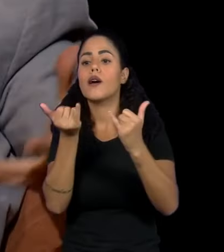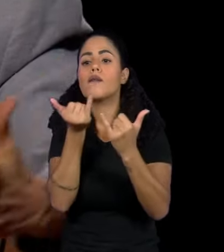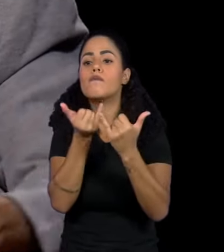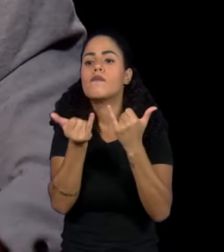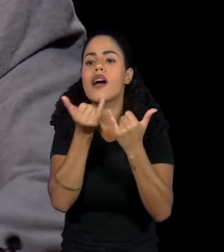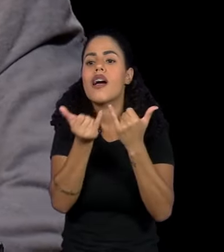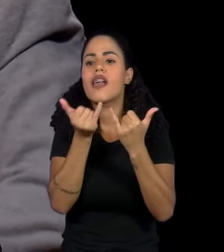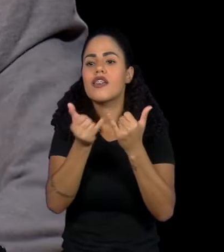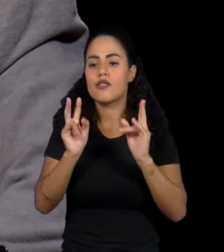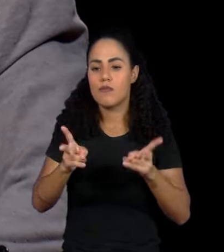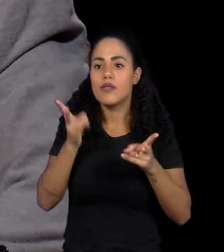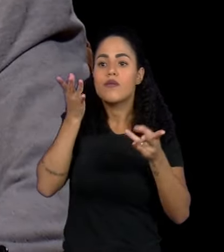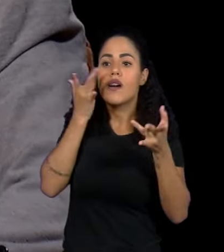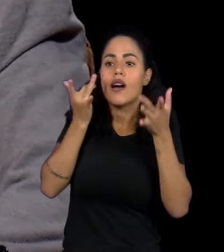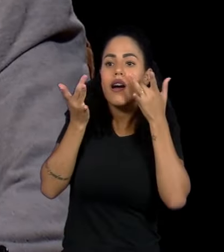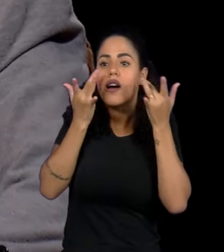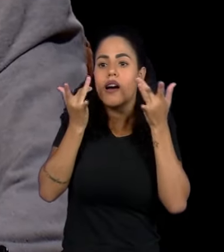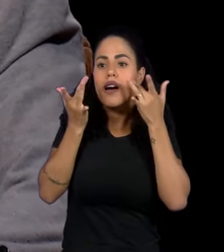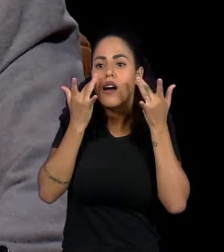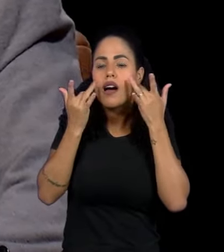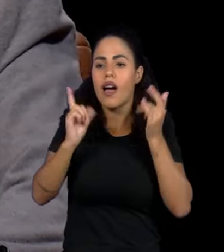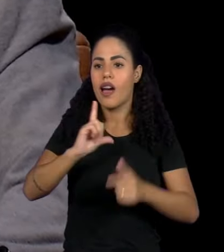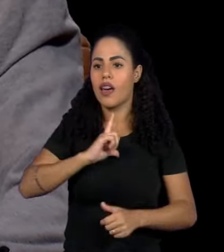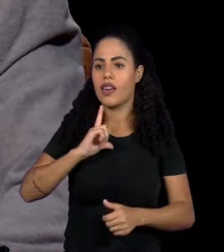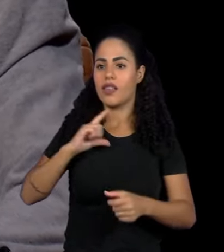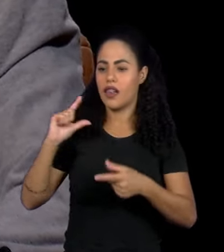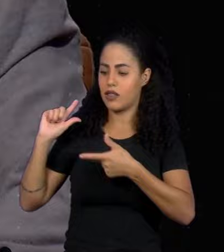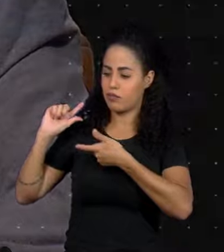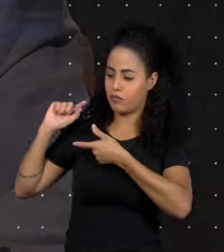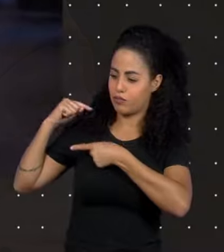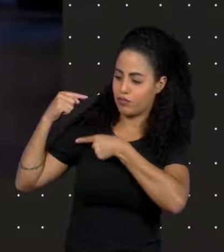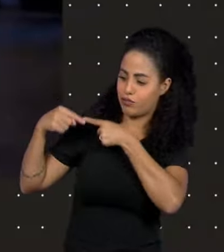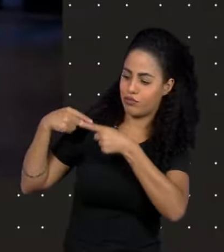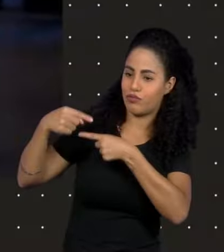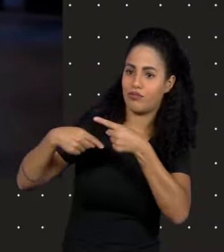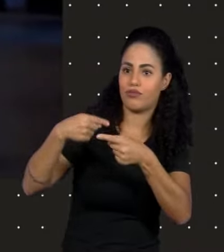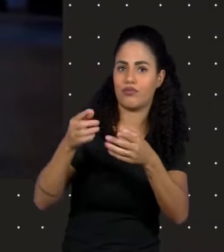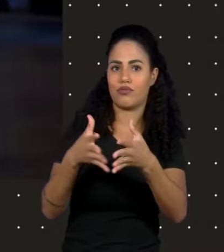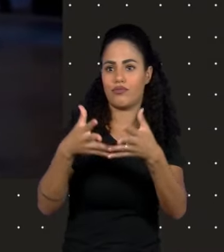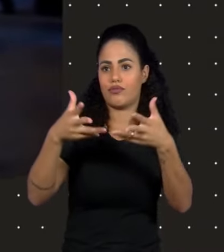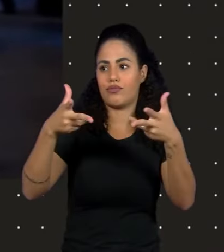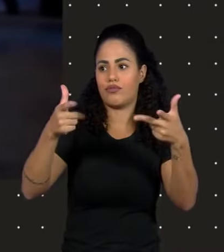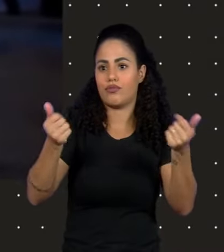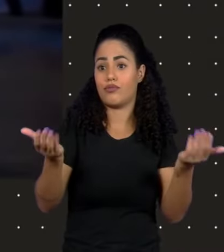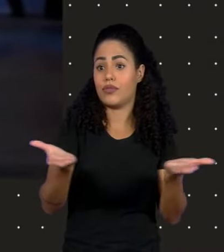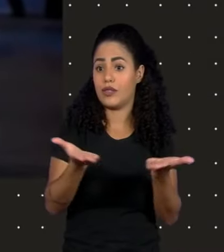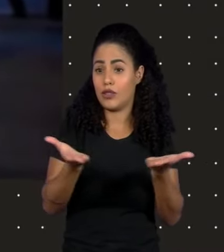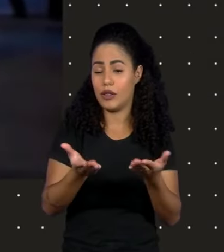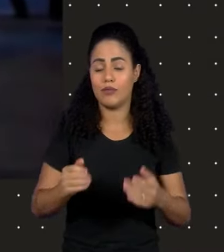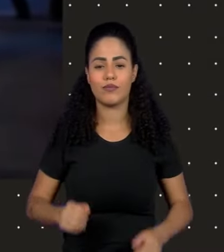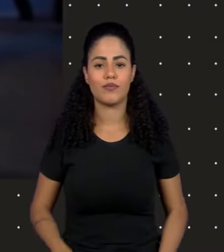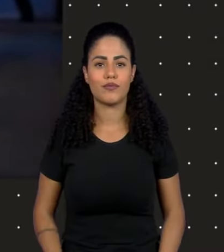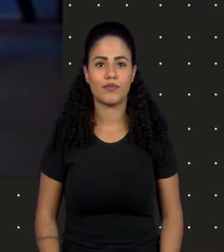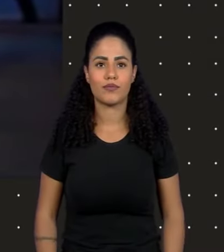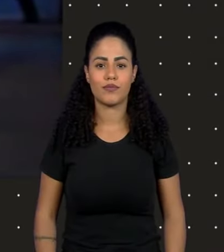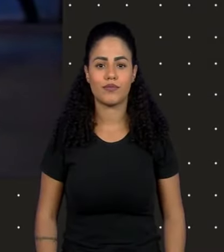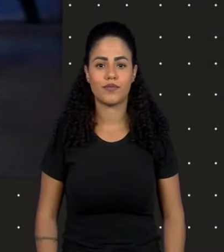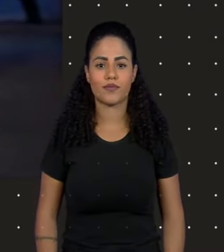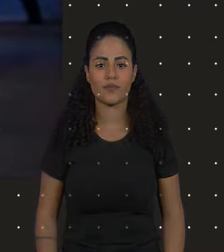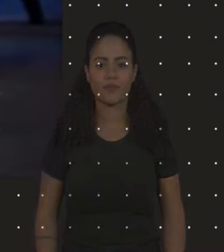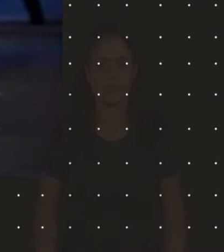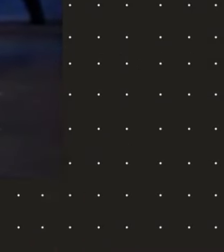um teatro que tem uma ancestralidade maior. Que vibra a pista, esquenta, perreia, país que enlouquece, que pega na